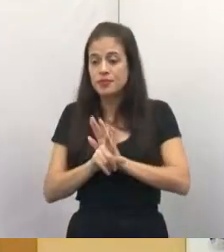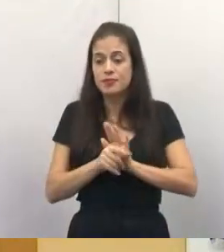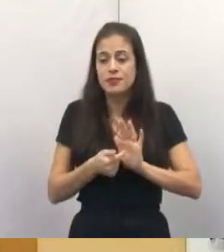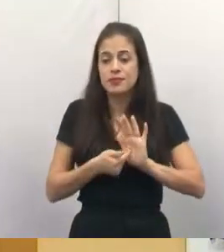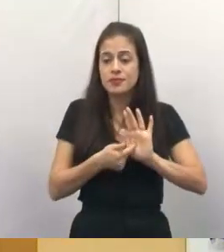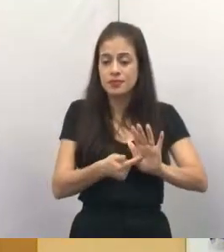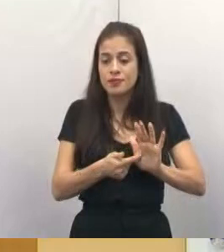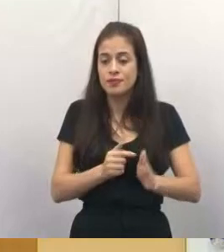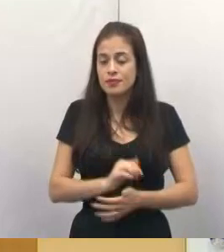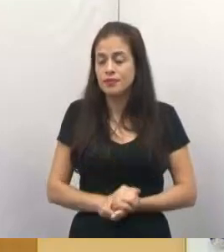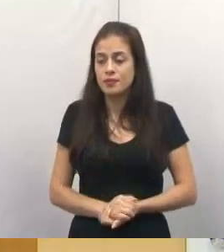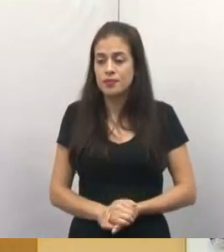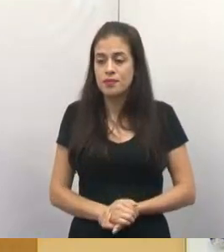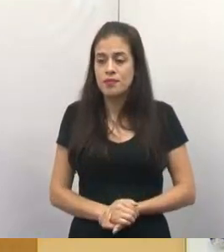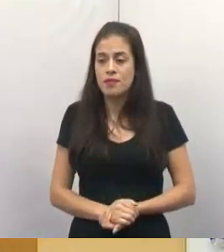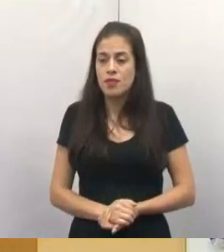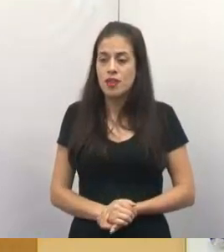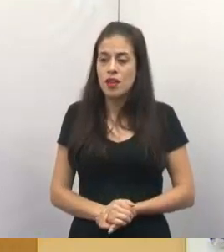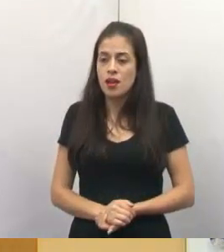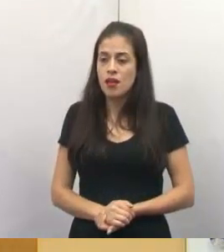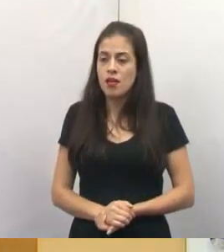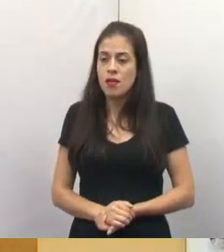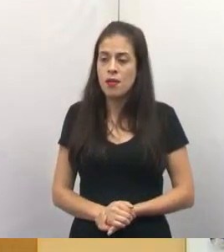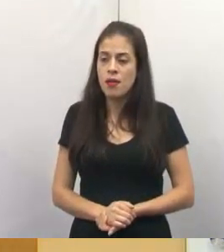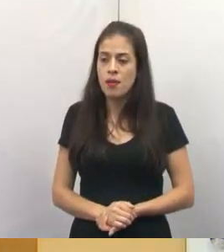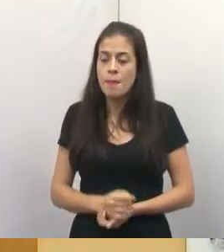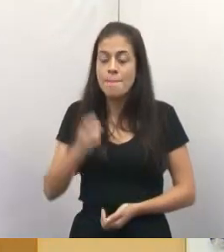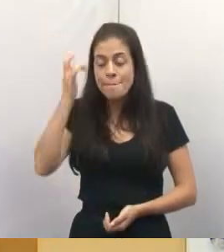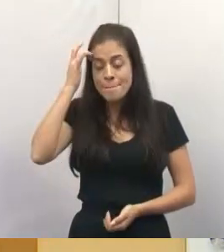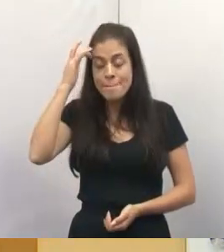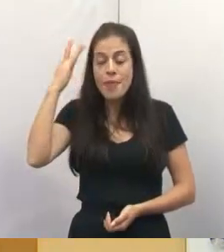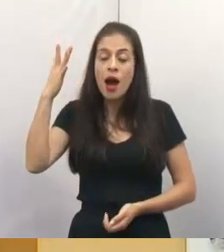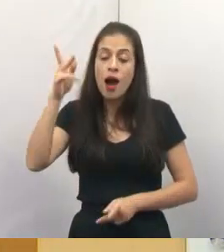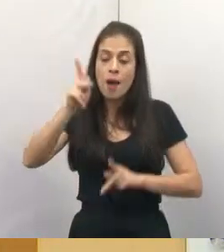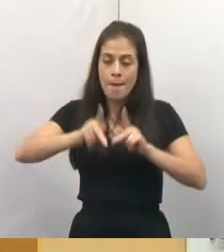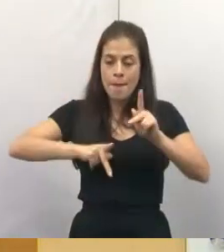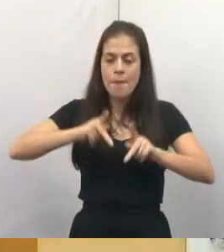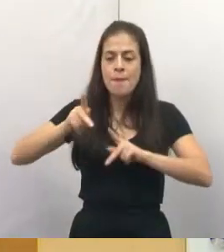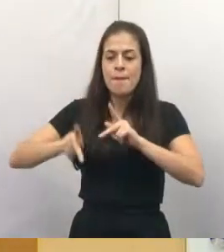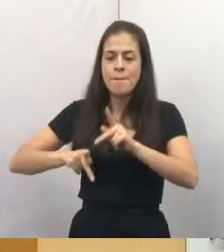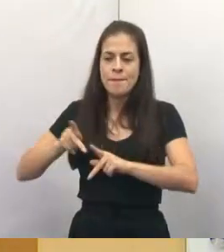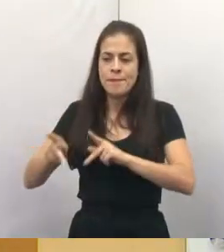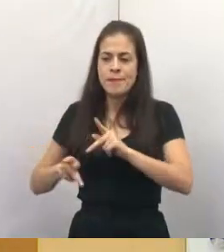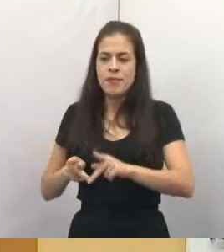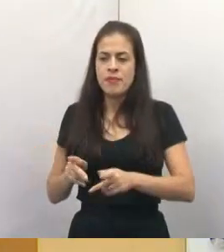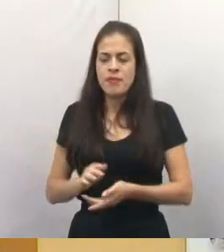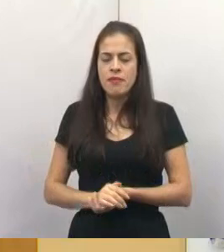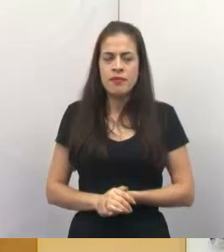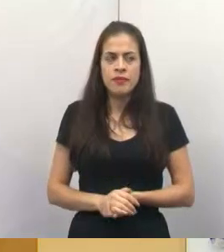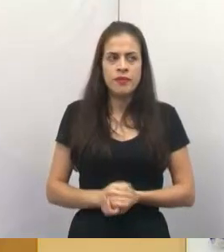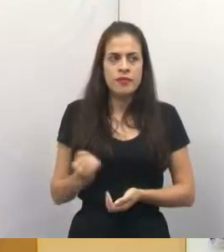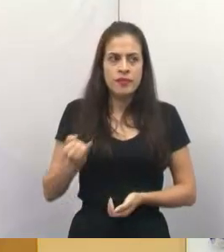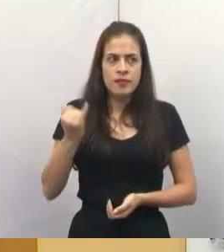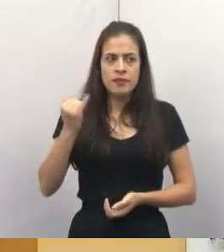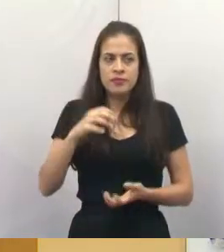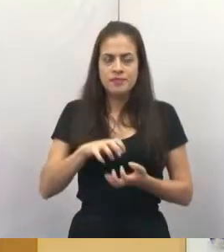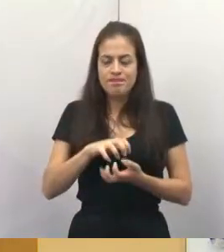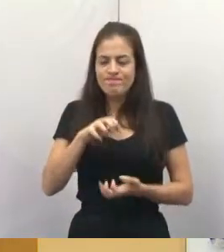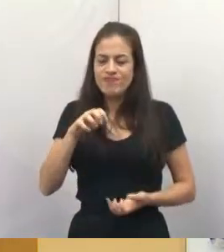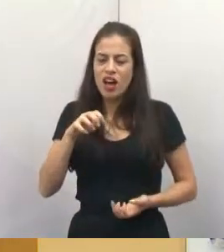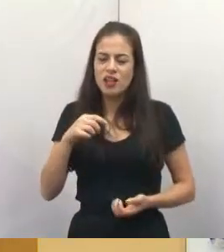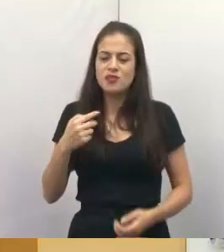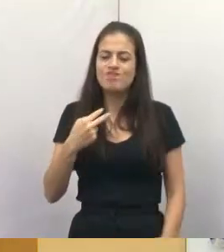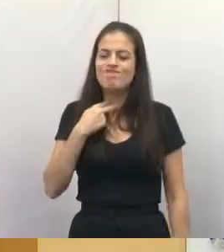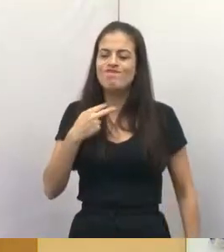de encontro com a população para facilitar, principalmente a parte dos idosos, né, que tem dificuldade de sair de